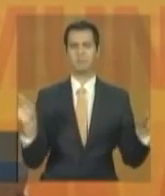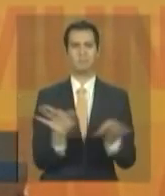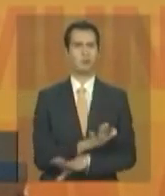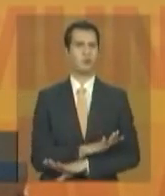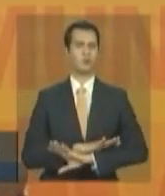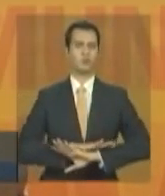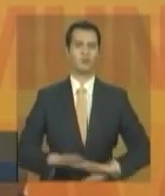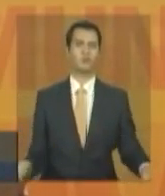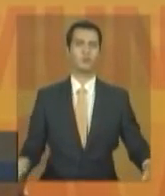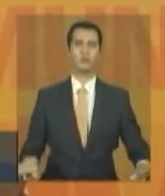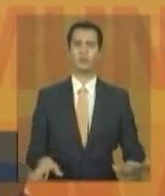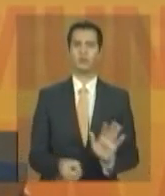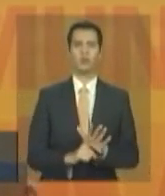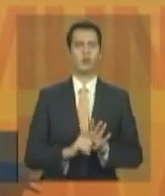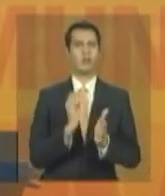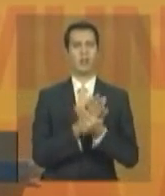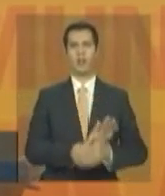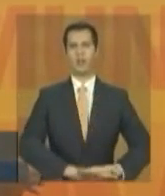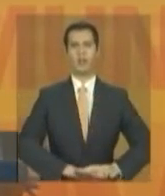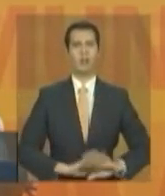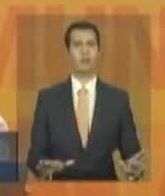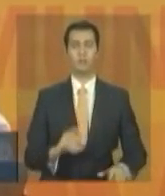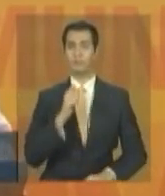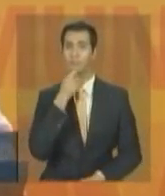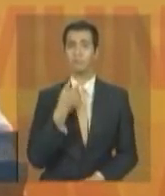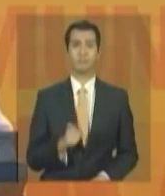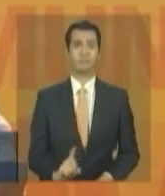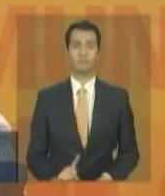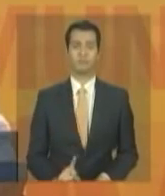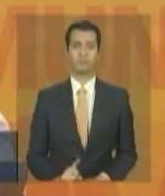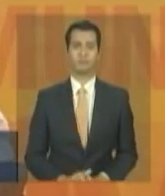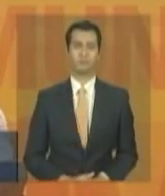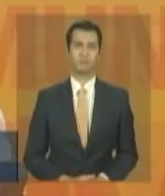que, de fato, se conseguiu